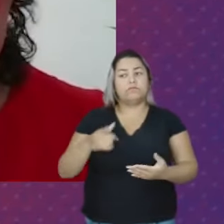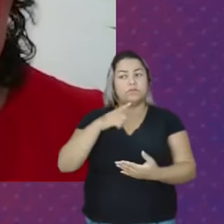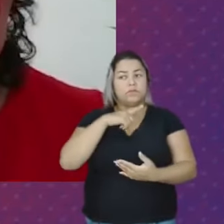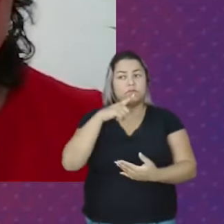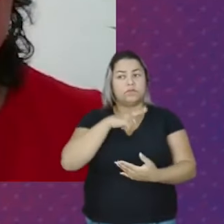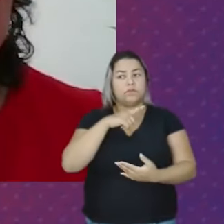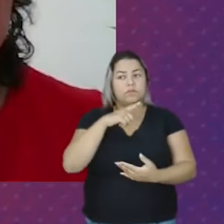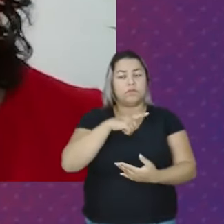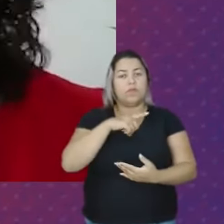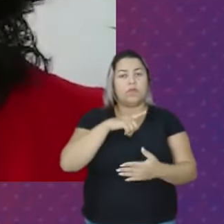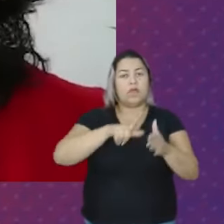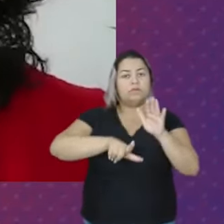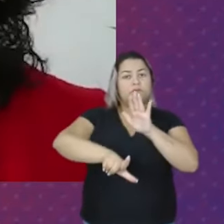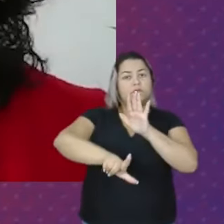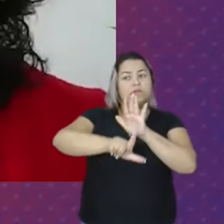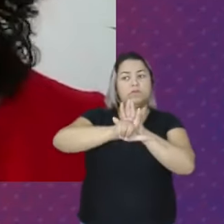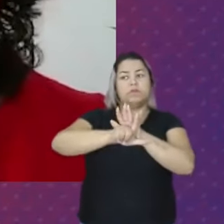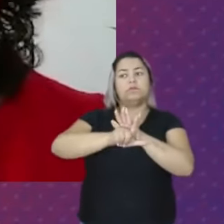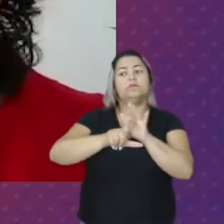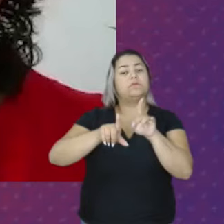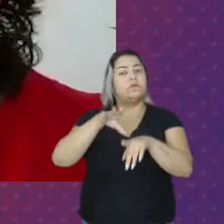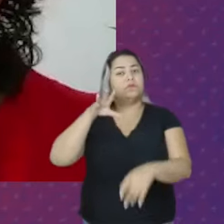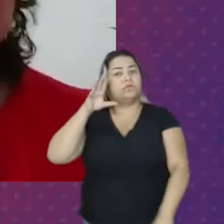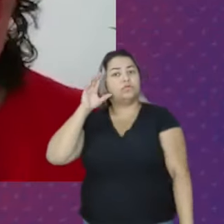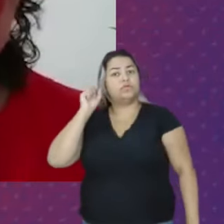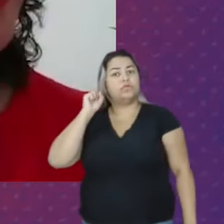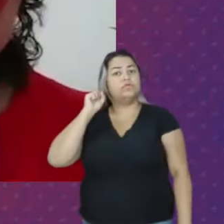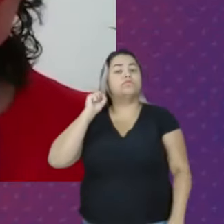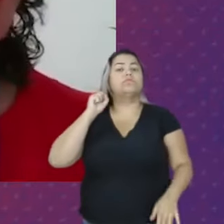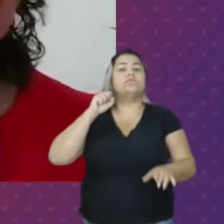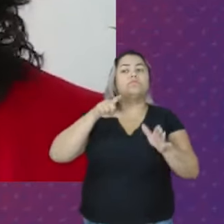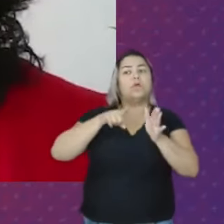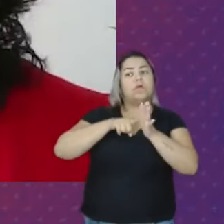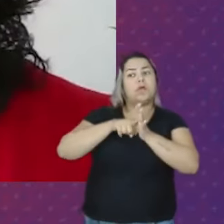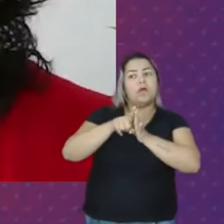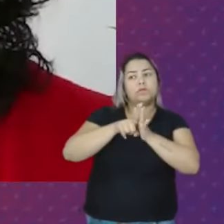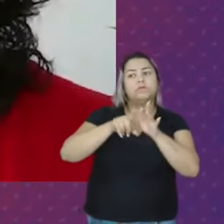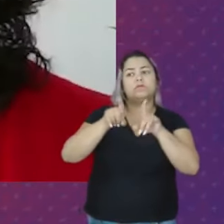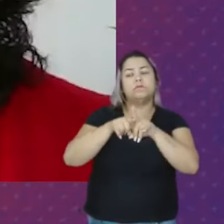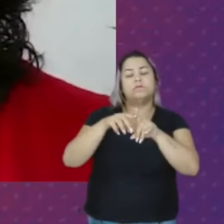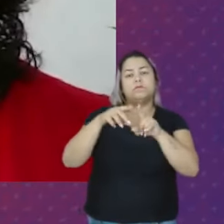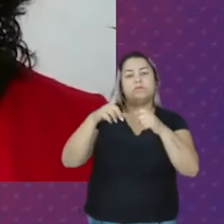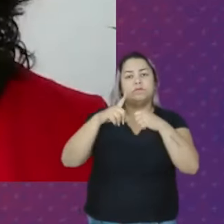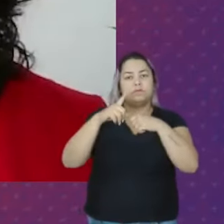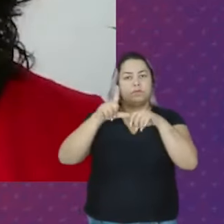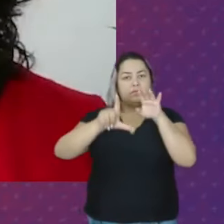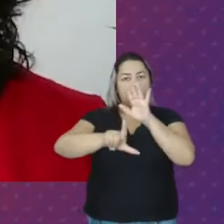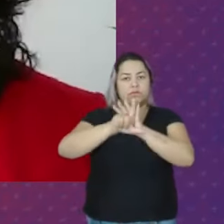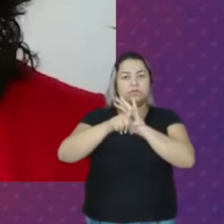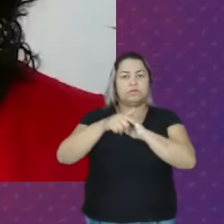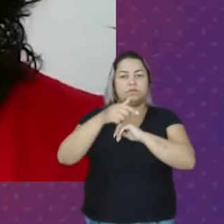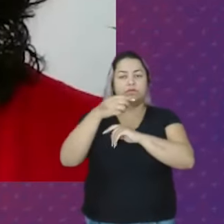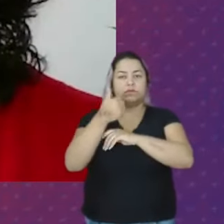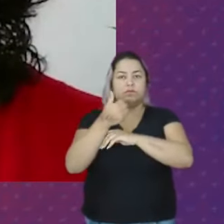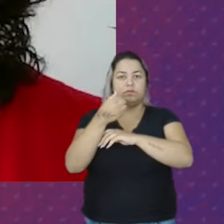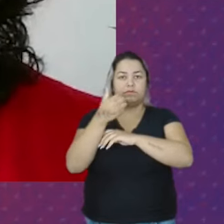temos é a lei da escuta especializada. A lei 13.431